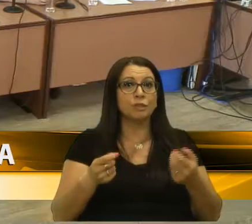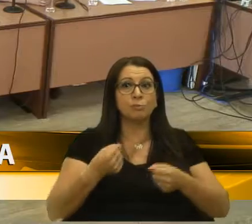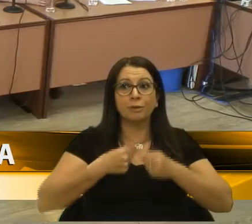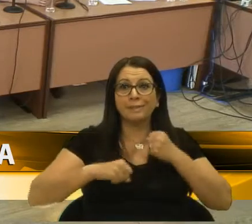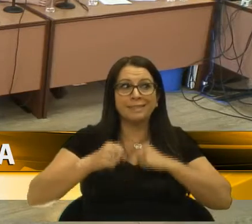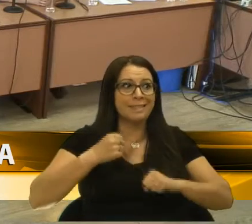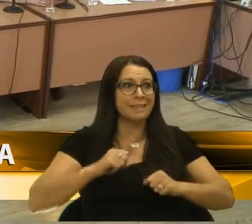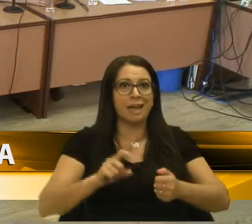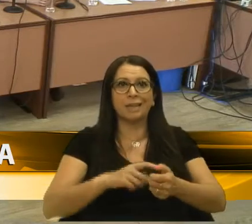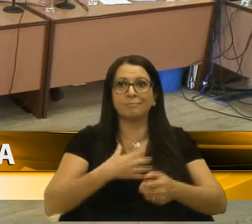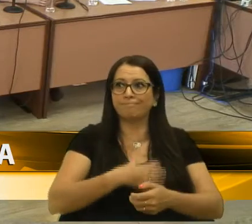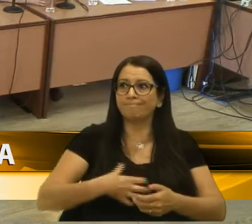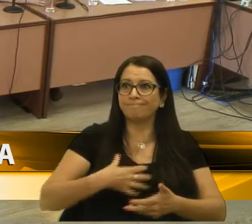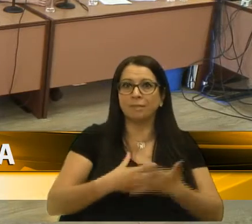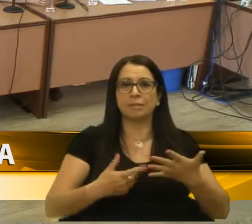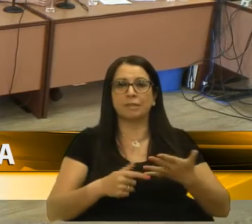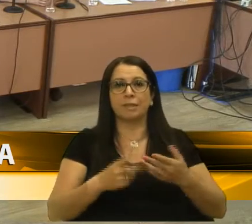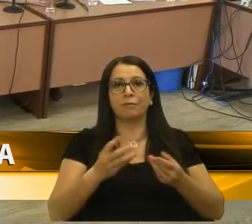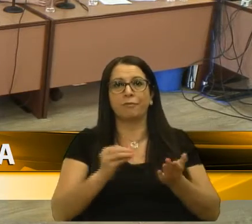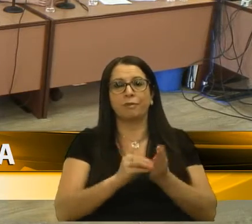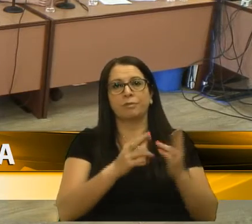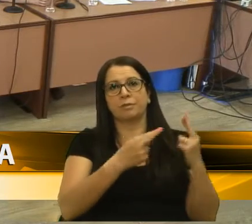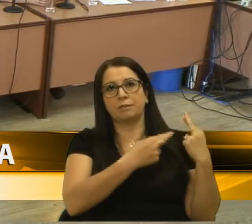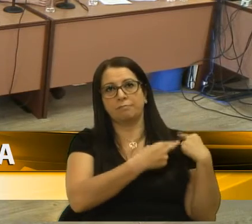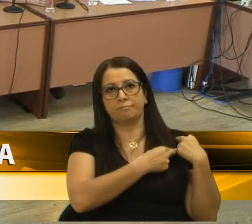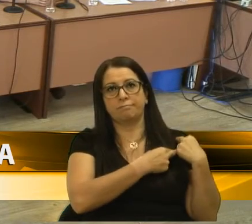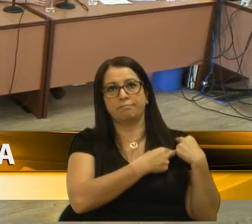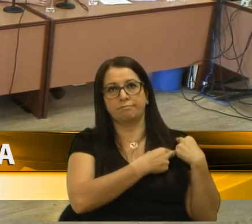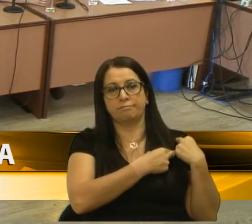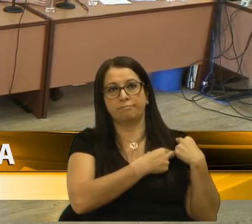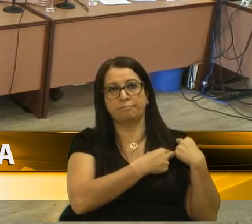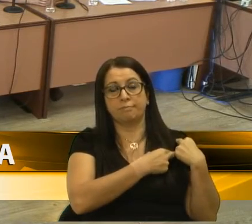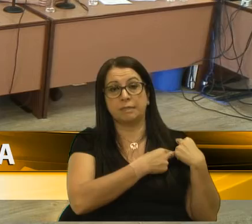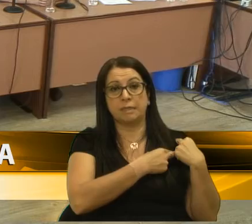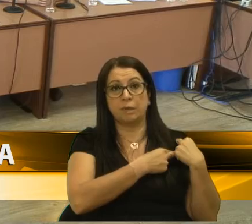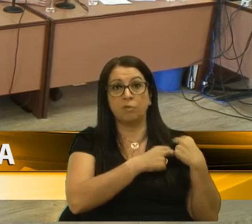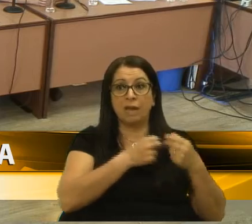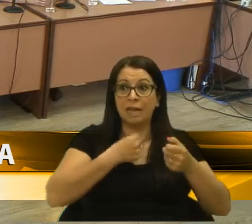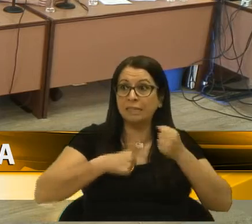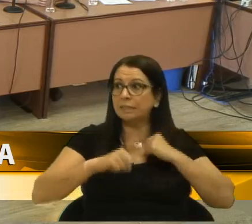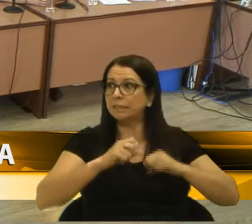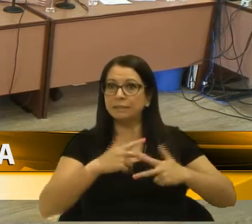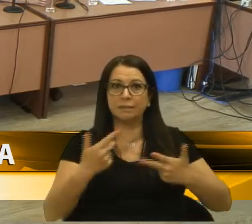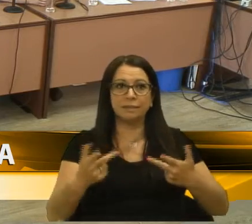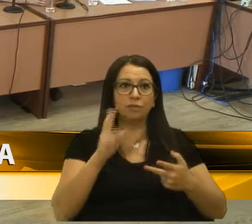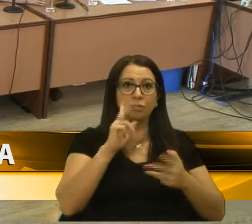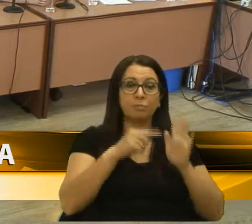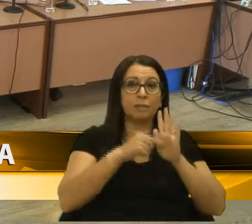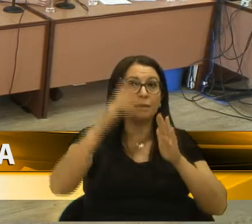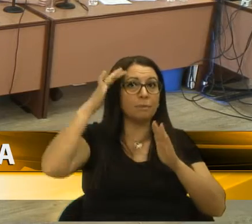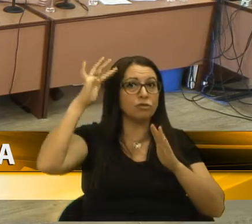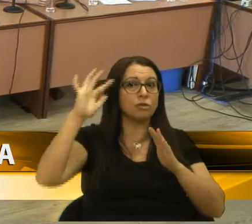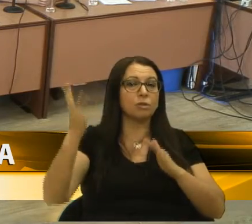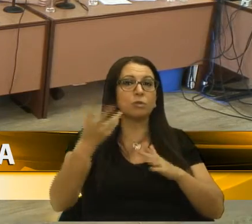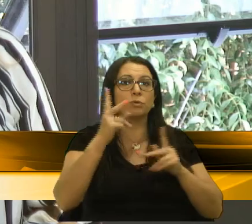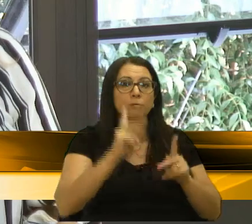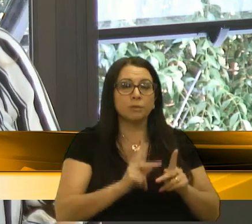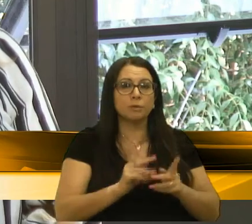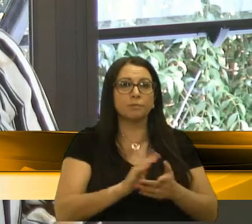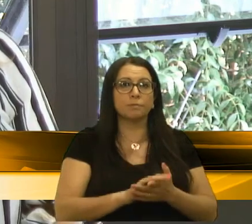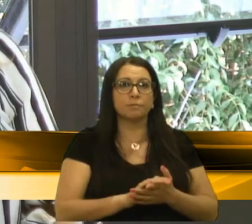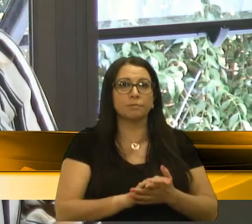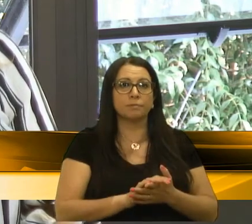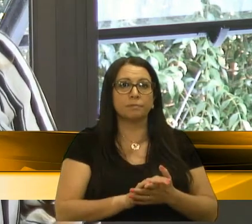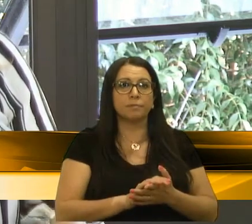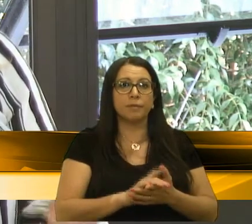e com muita irresponsabilidade, né? Então, a ansiedade que leva a imaginar que todo mundo é